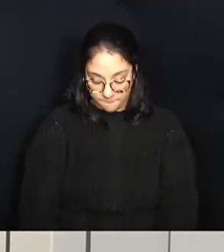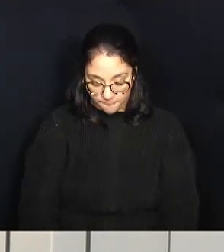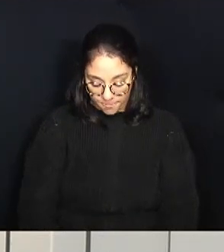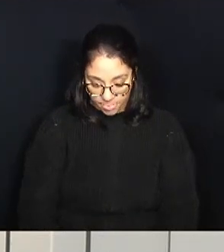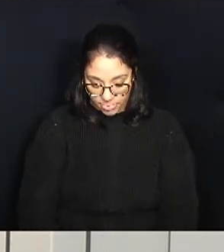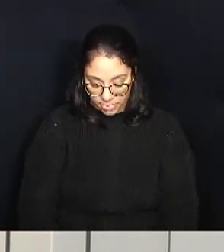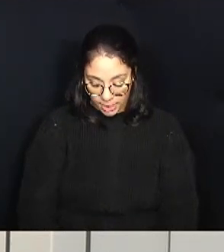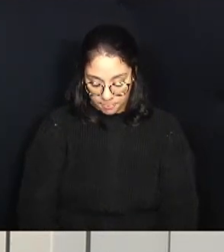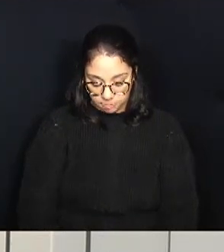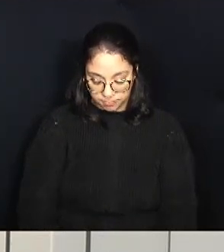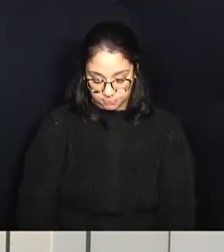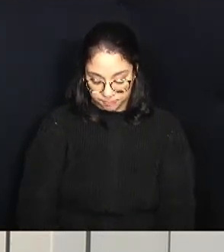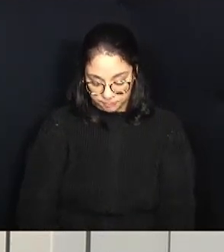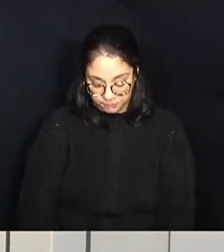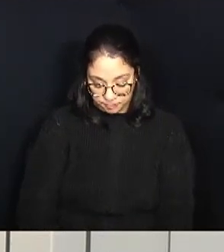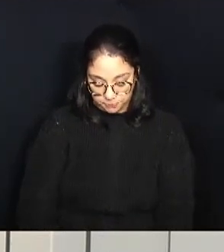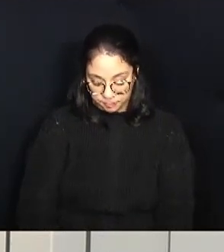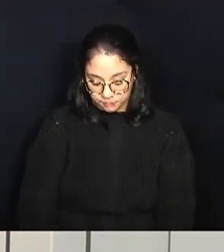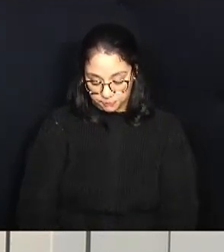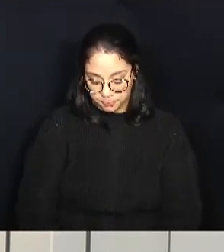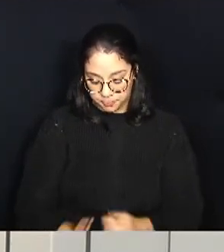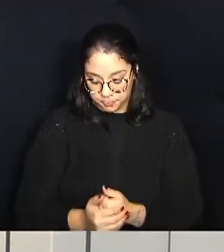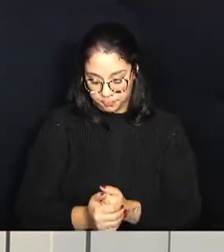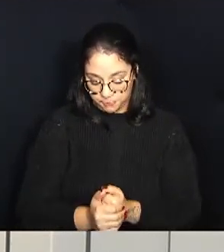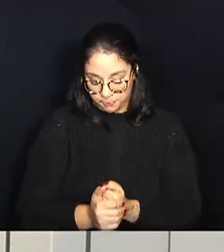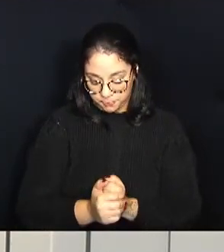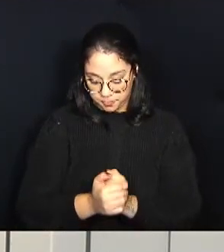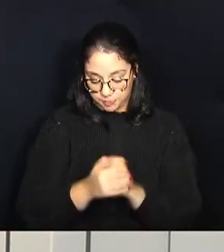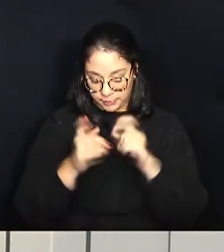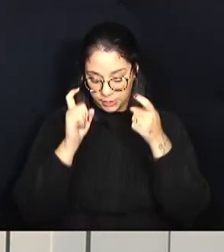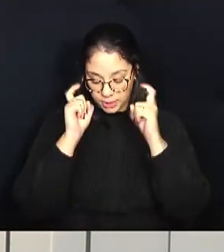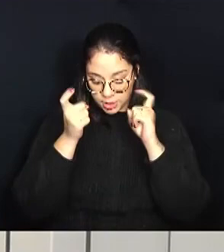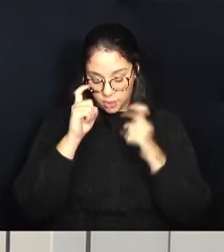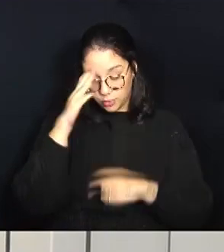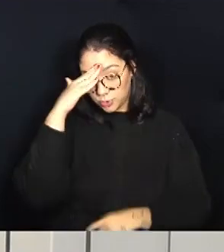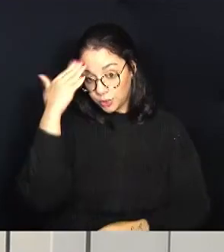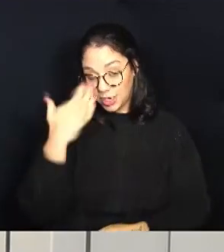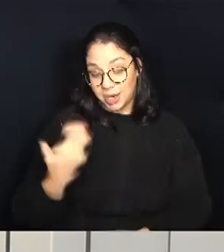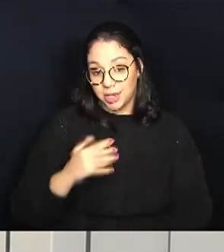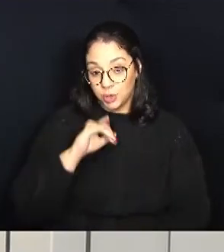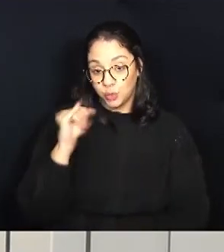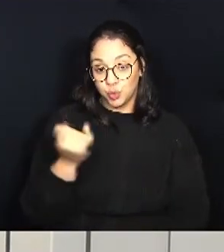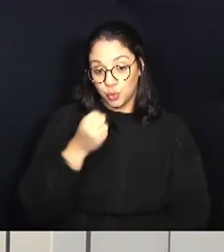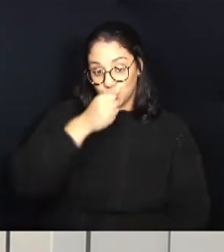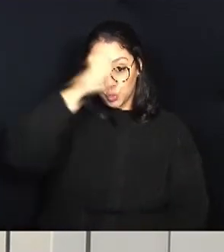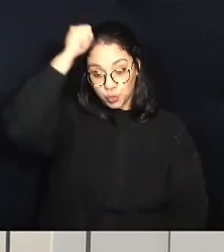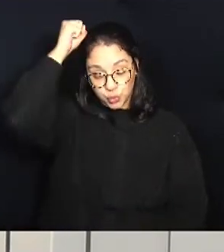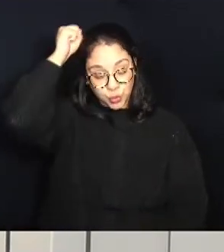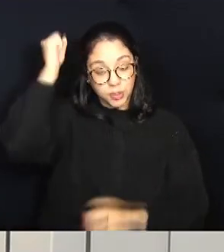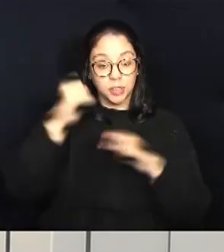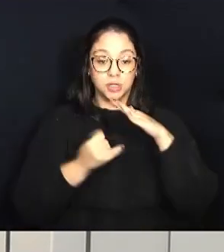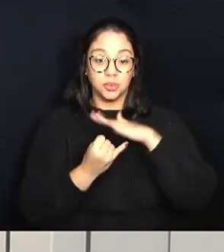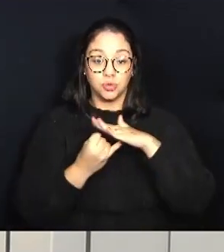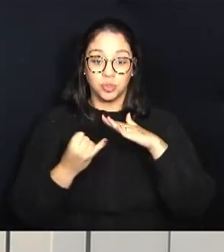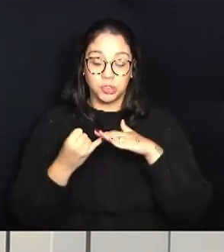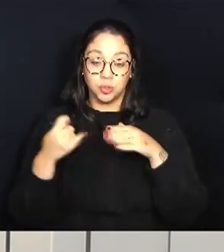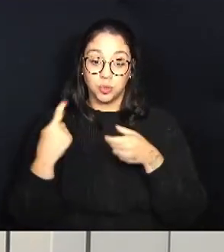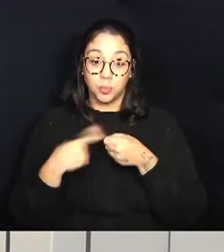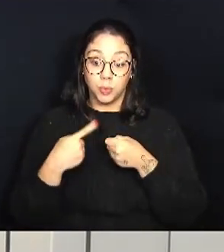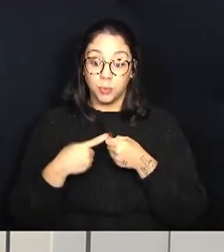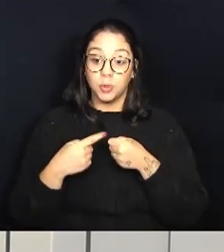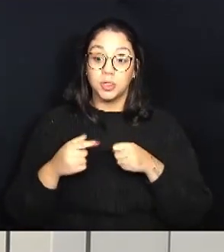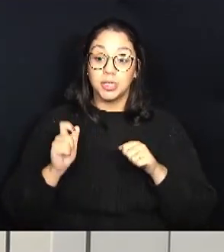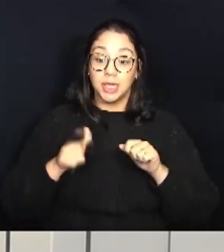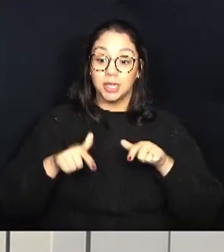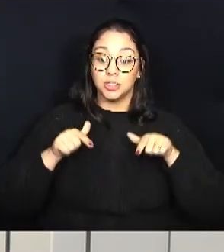E em reunião solene, o vereador Jorge Schneider homenageou instituições do município com o diploma